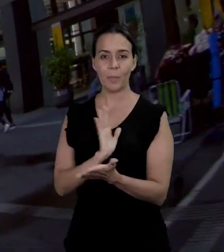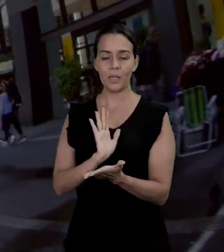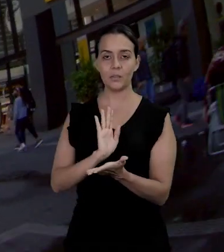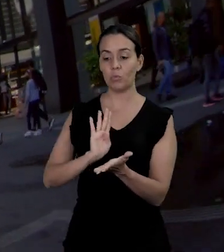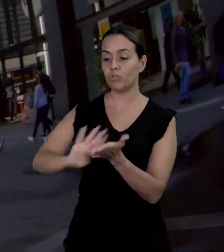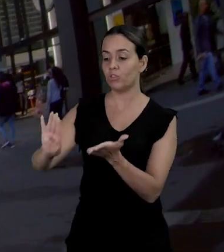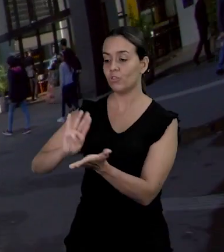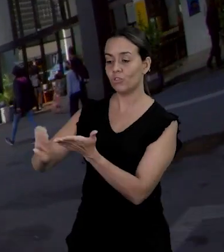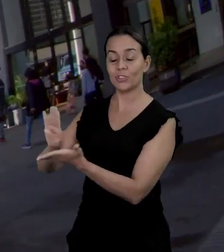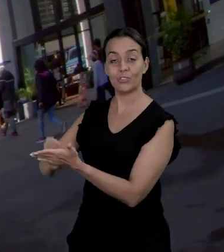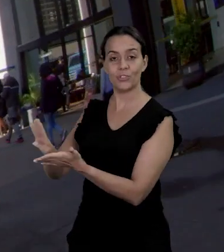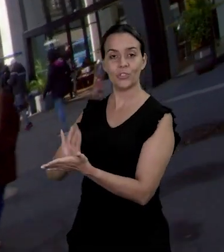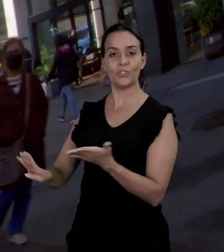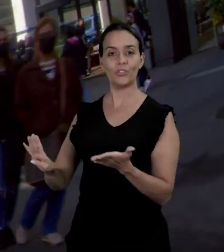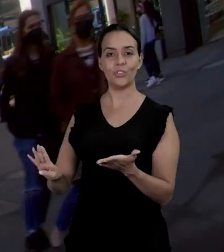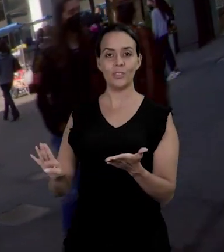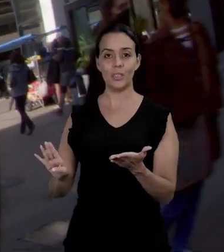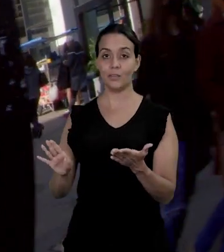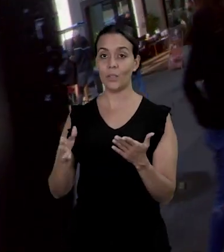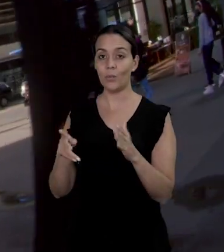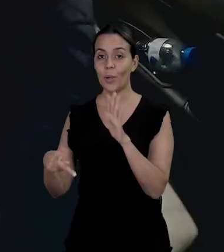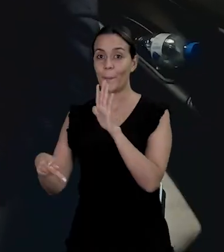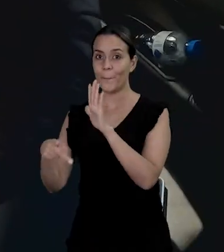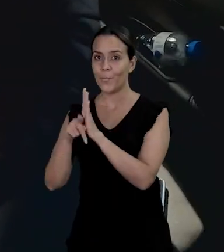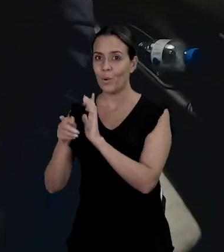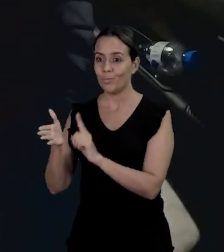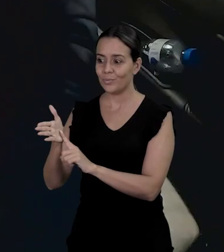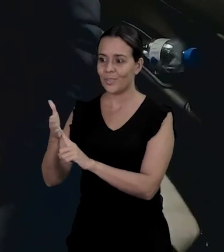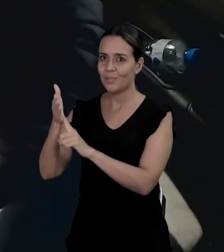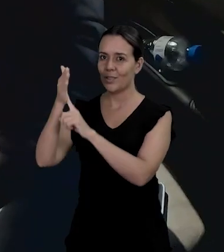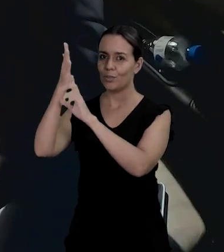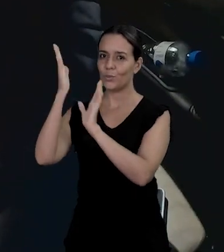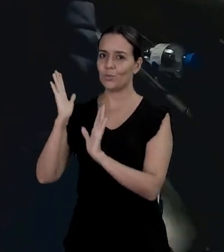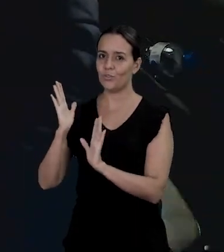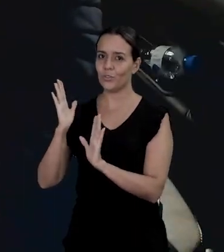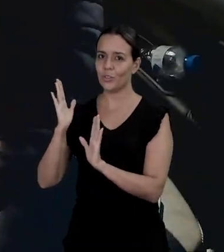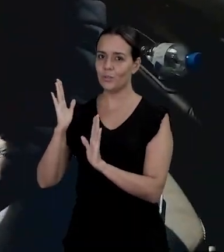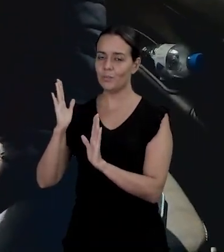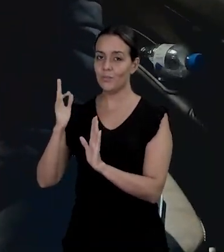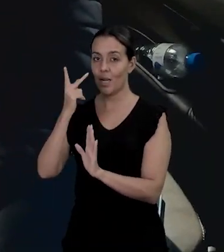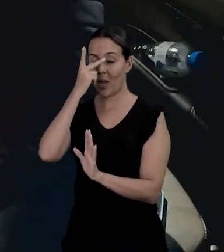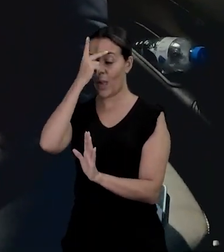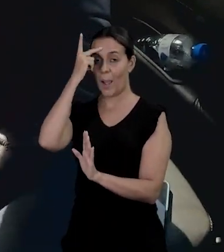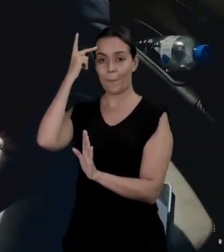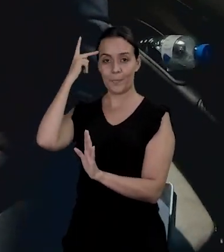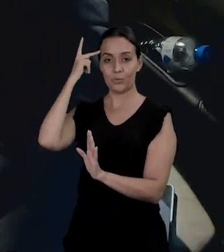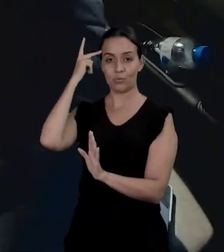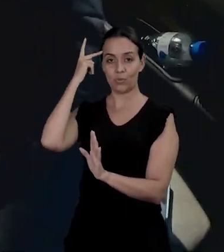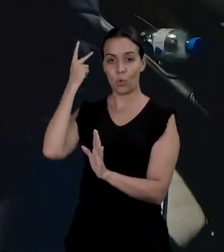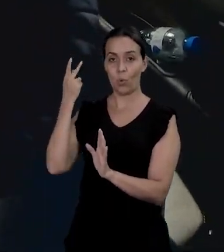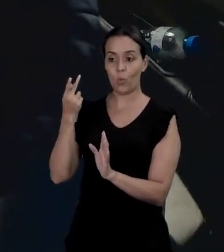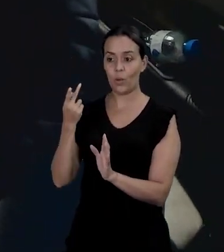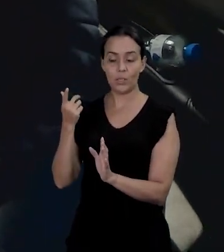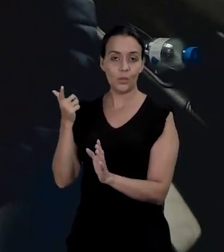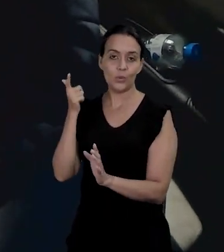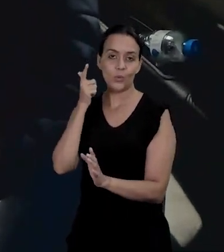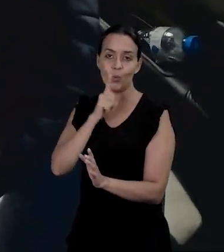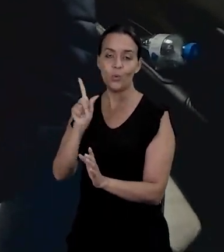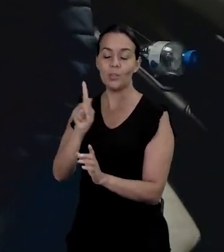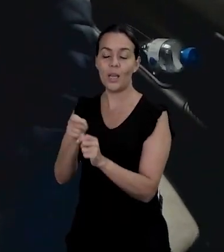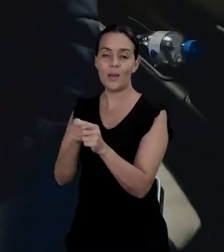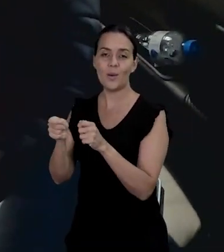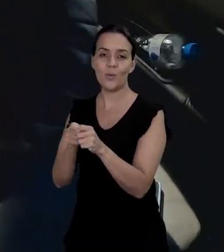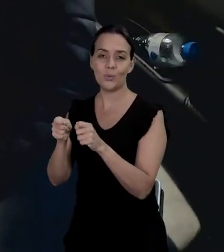tá operando o sistema não percebe isso. Não percebe, assim, é isso que eu falo. A gente fala a questão de discriminação, de racismo, essas coisas que